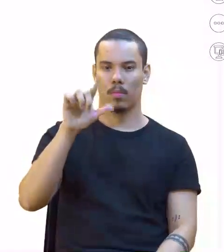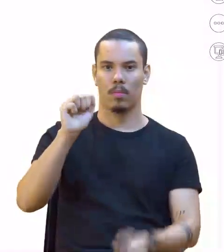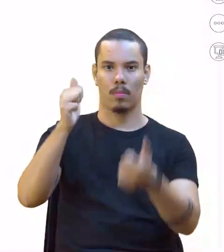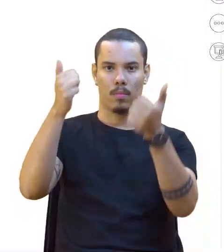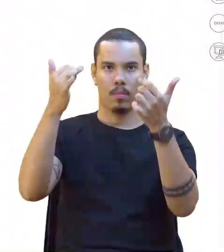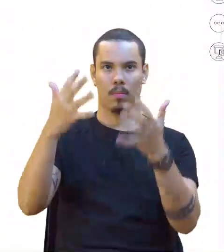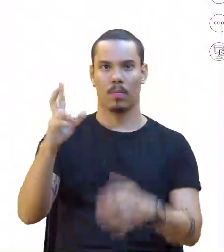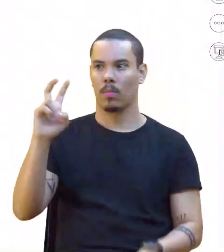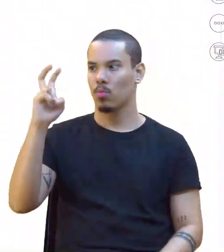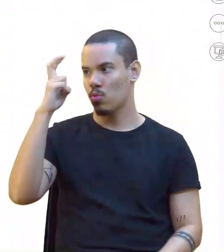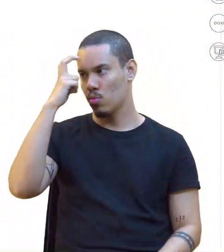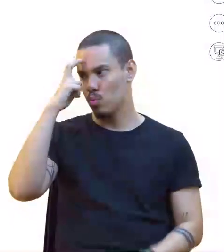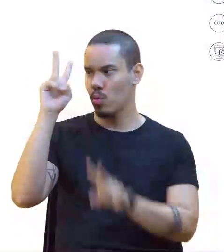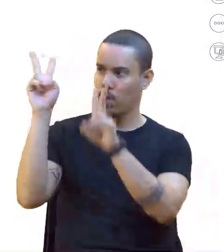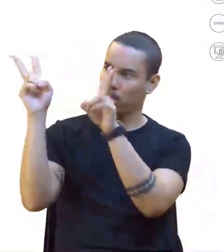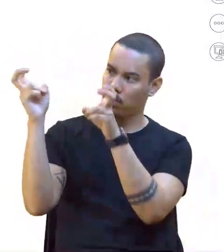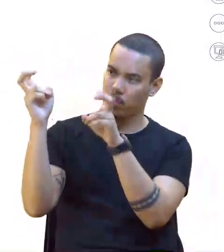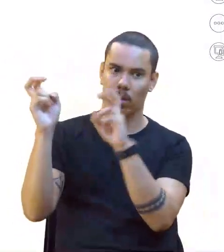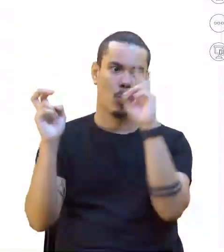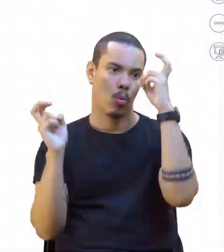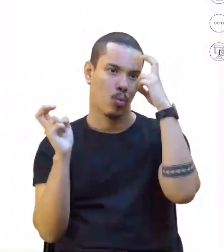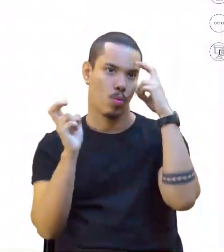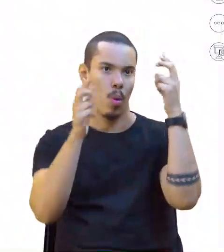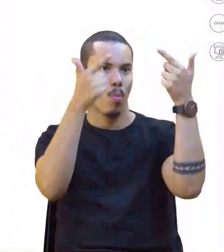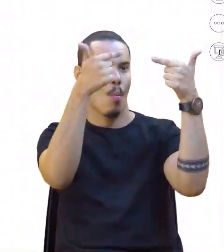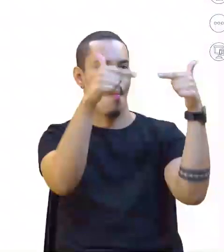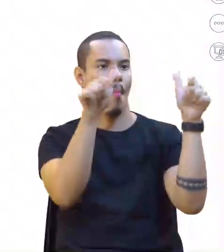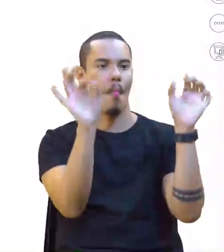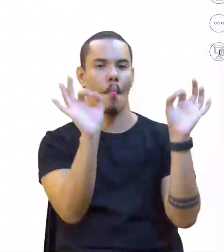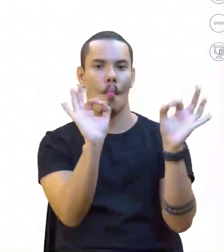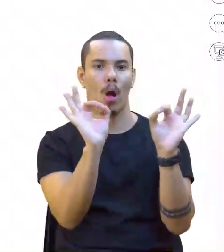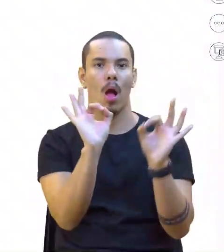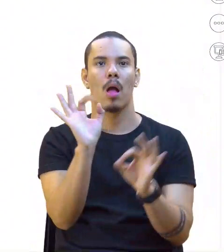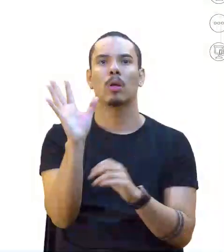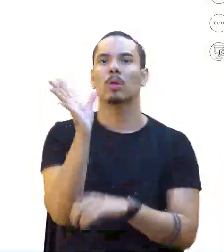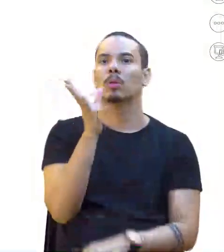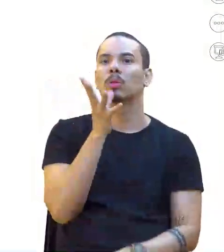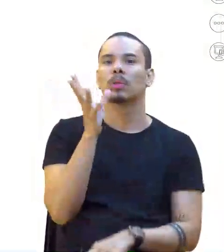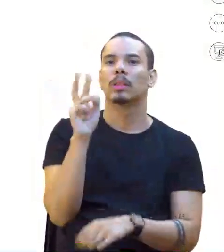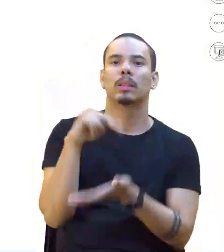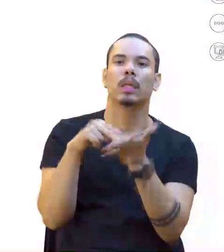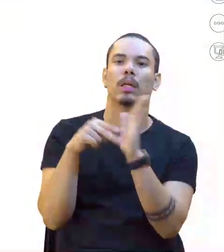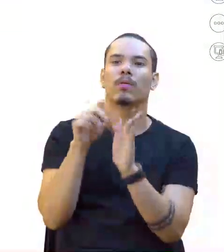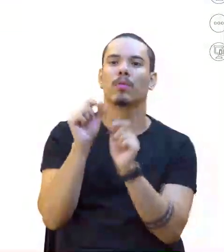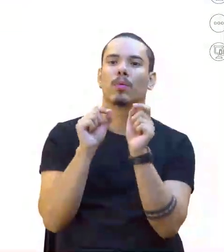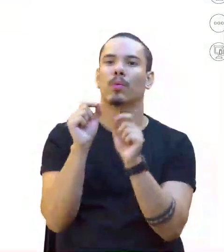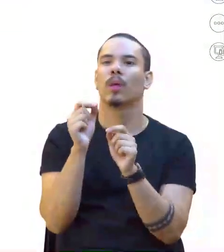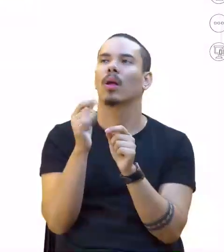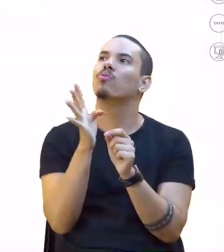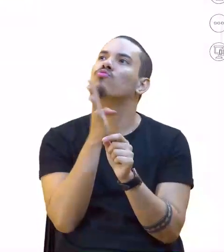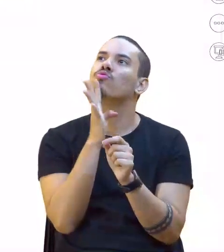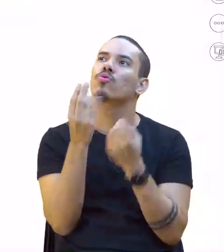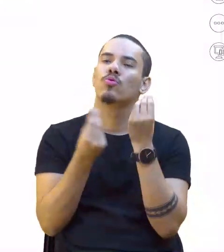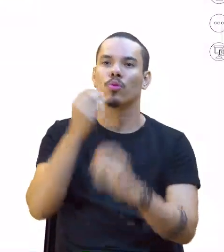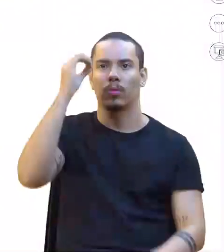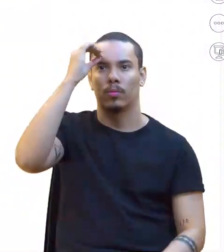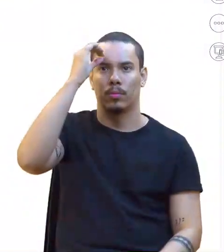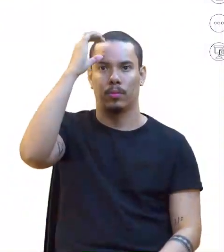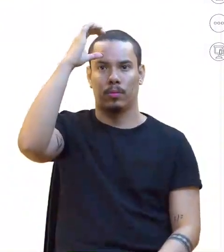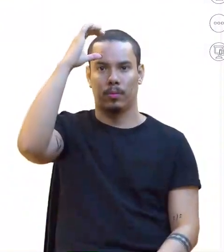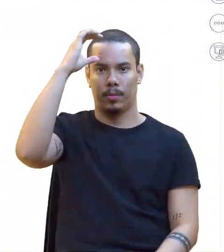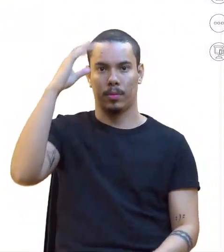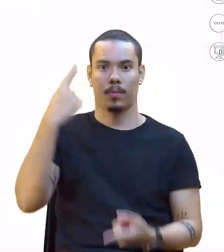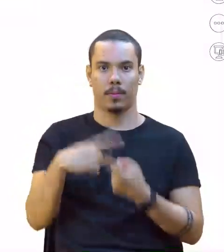Cultura entre aspas e cultura sem aspas, conhecimentos tradicionais e direitos intelectuais. Ela afirma que